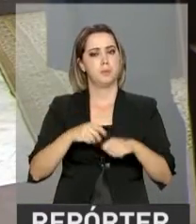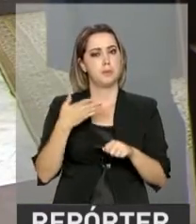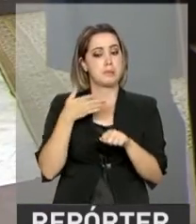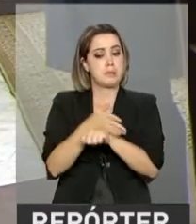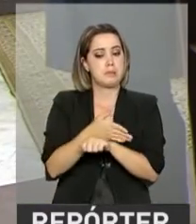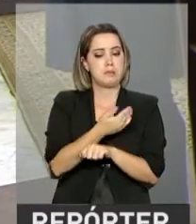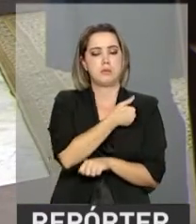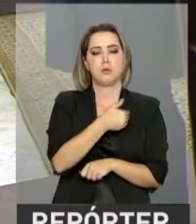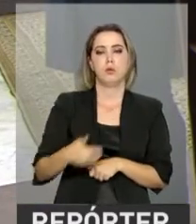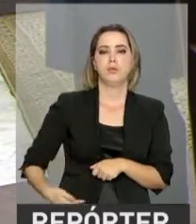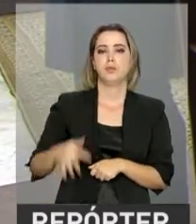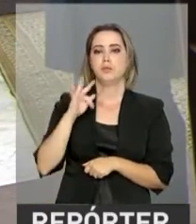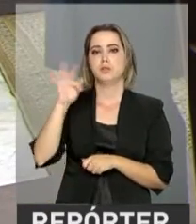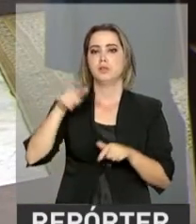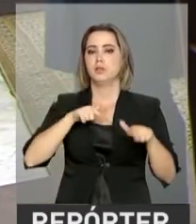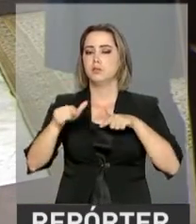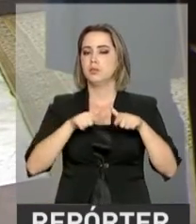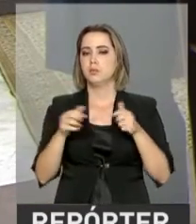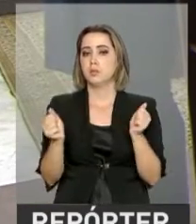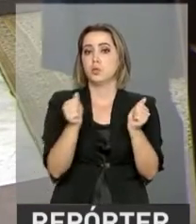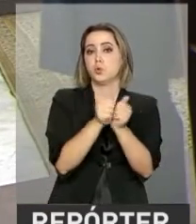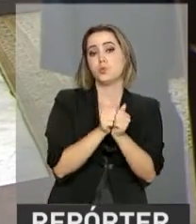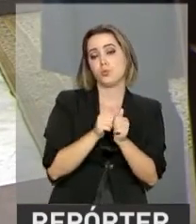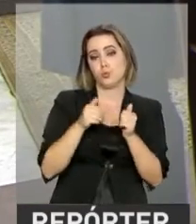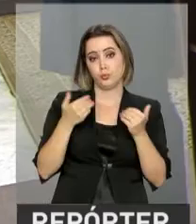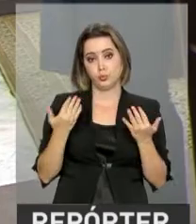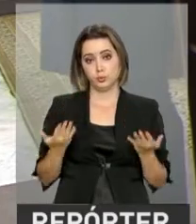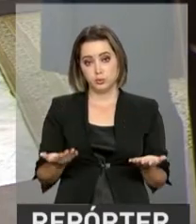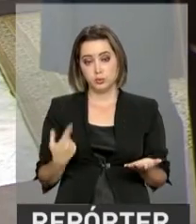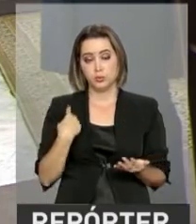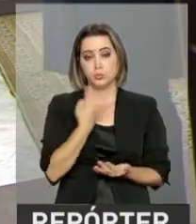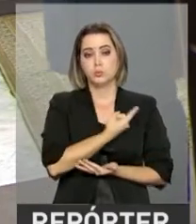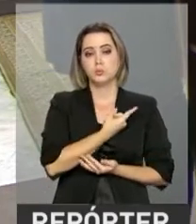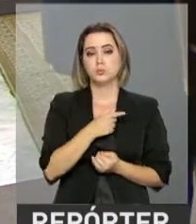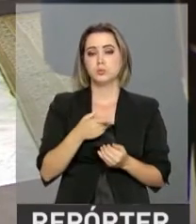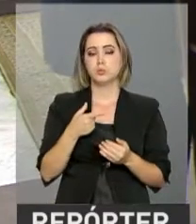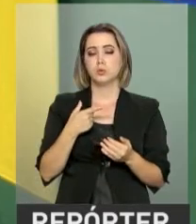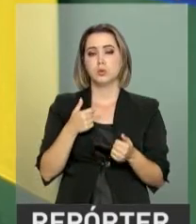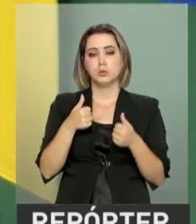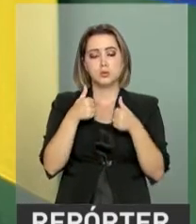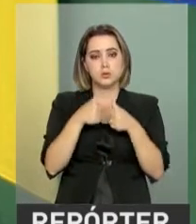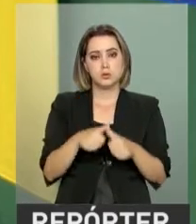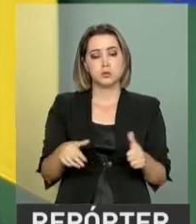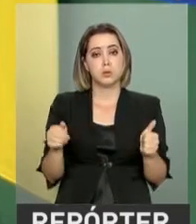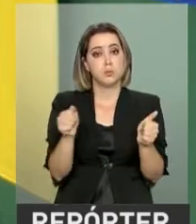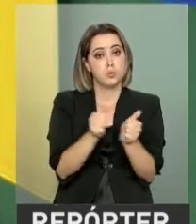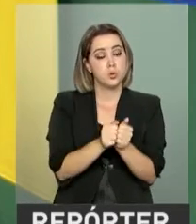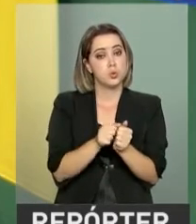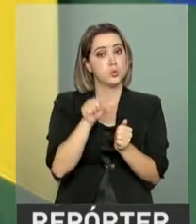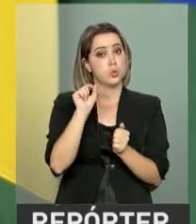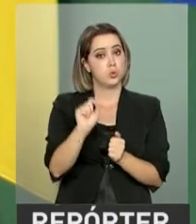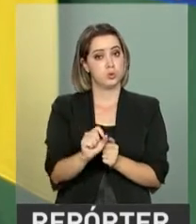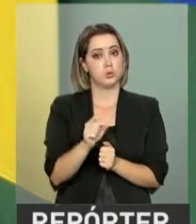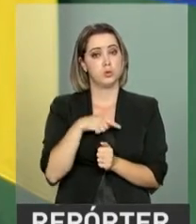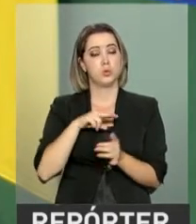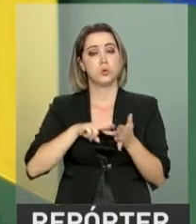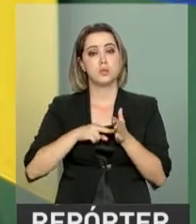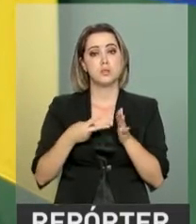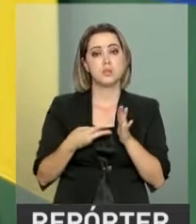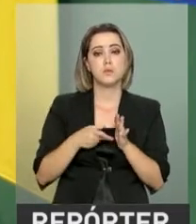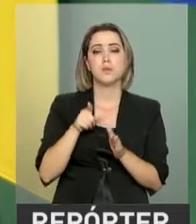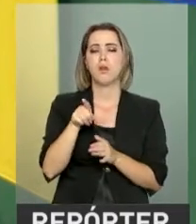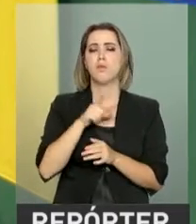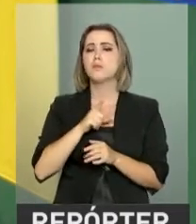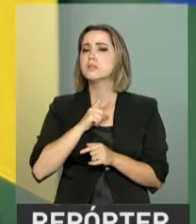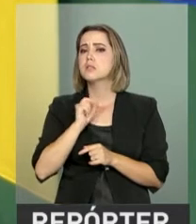ingressar nessa matéria. E por isso que nós entramos nela, o que vai significar que você terá, como